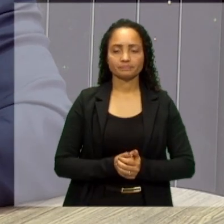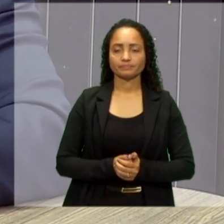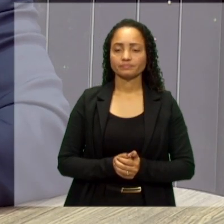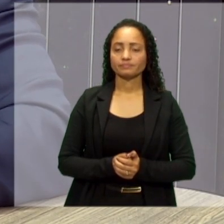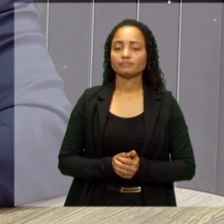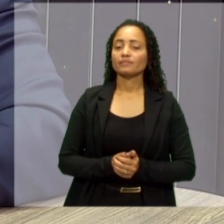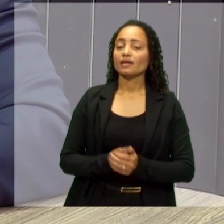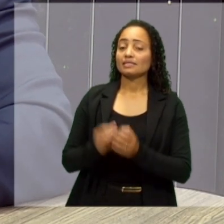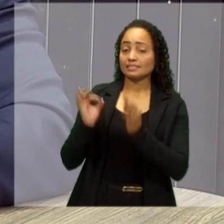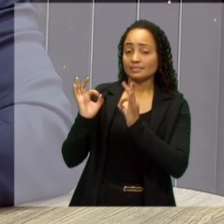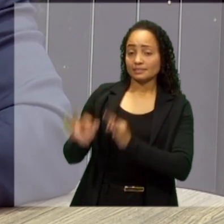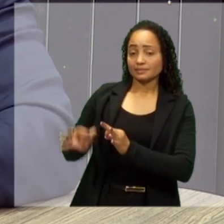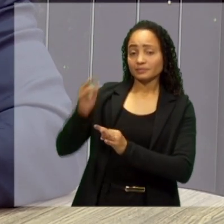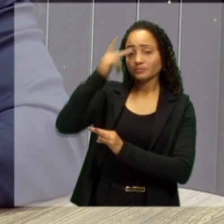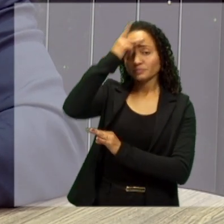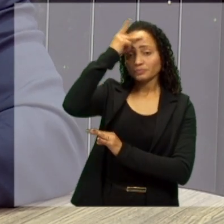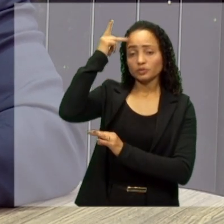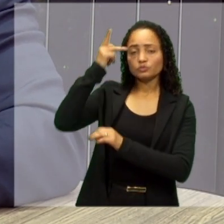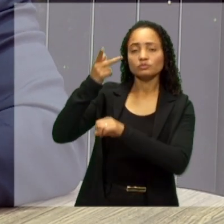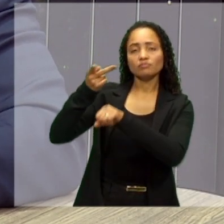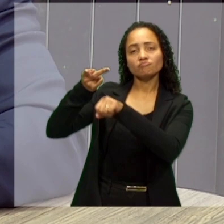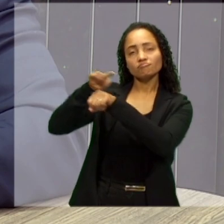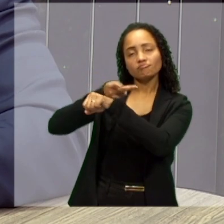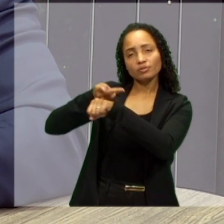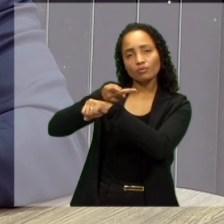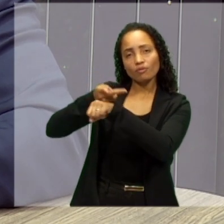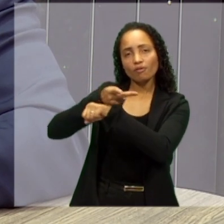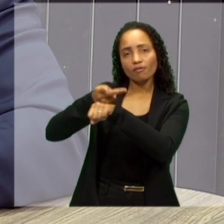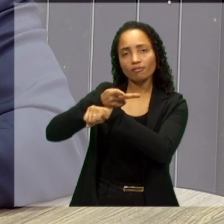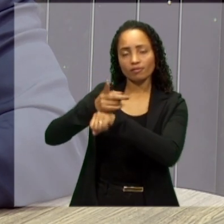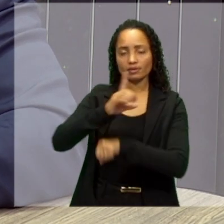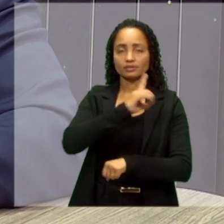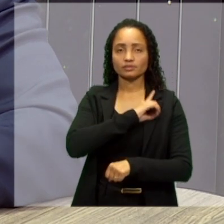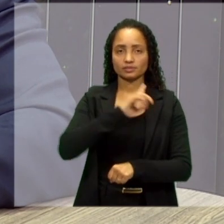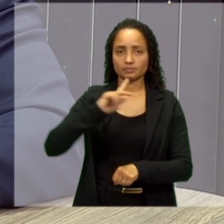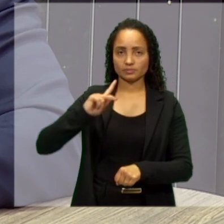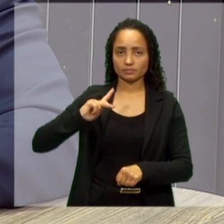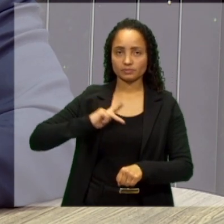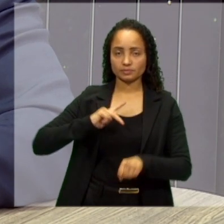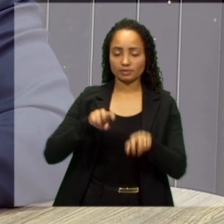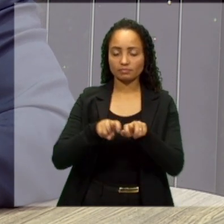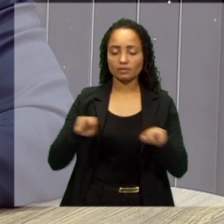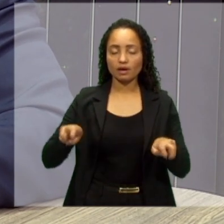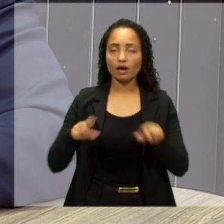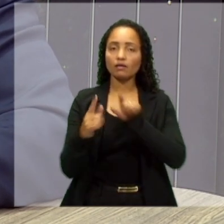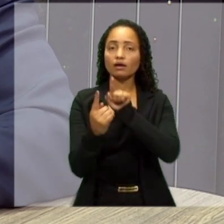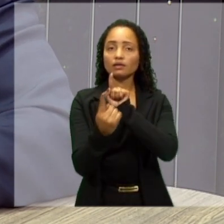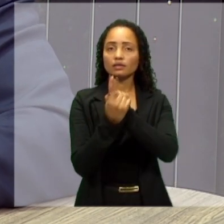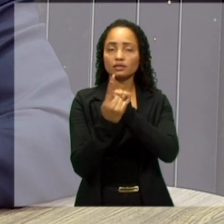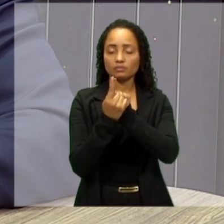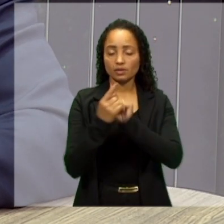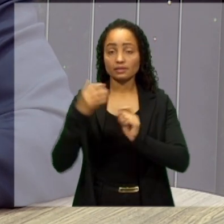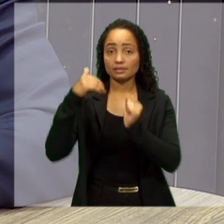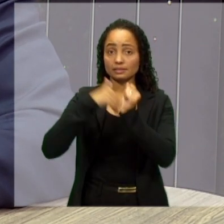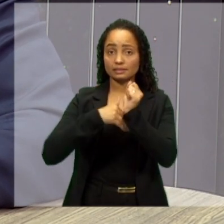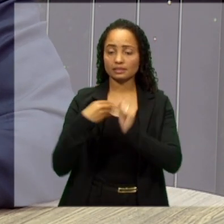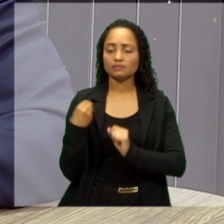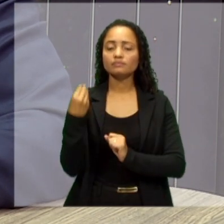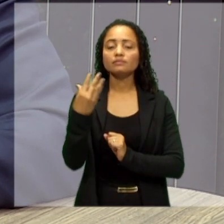nosso assistido procura a Defensoria Pública, ele é recepcionado, recebe uma senha com a previsão do horário que vai ser